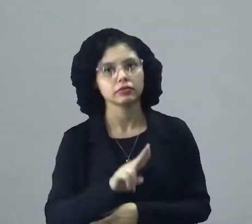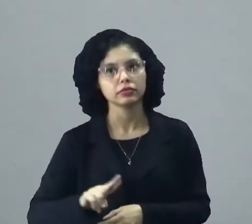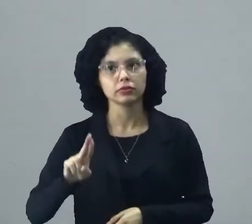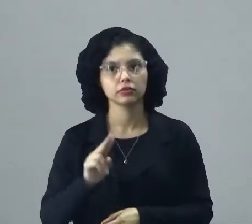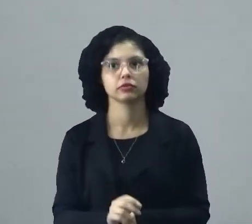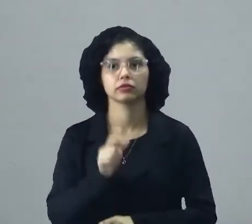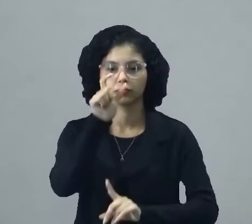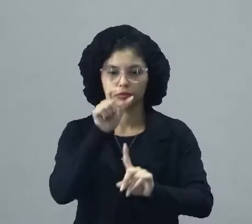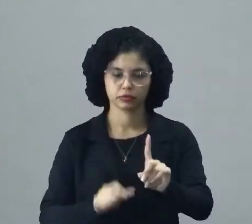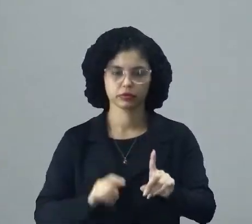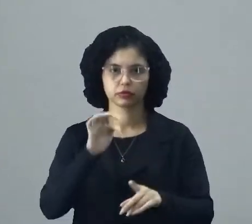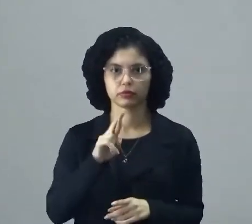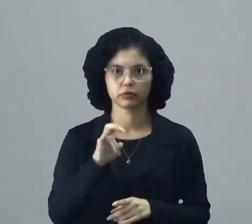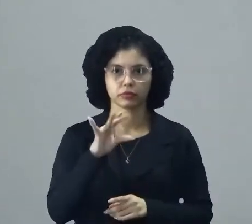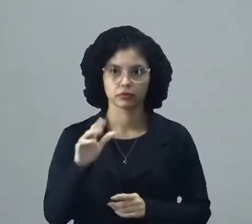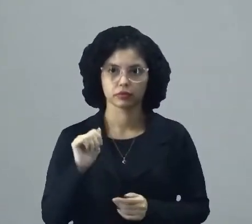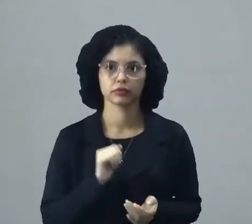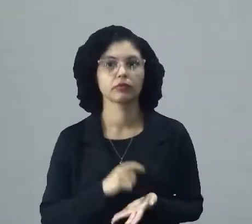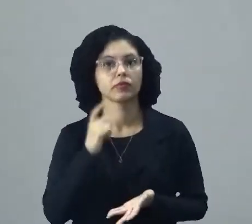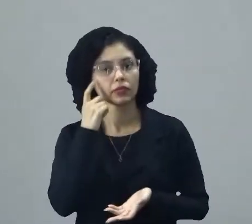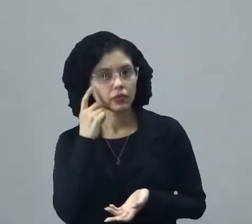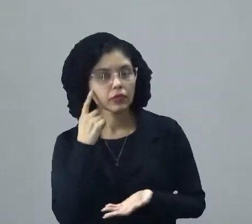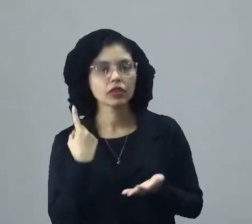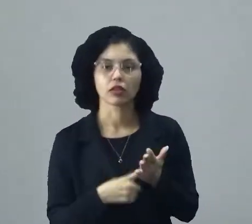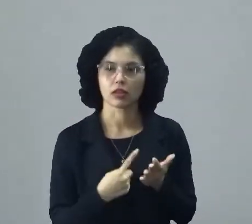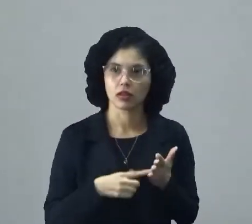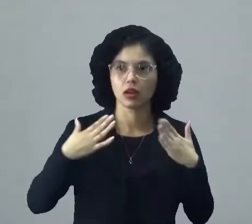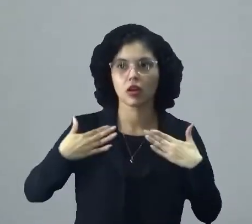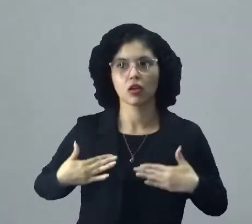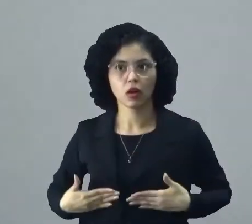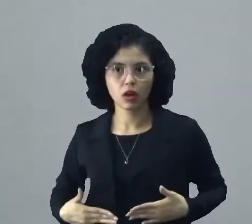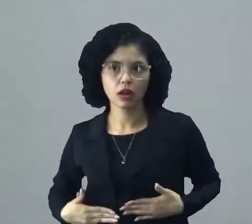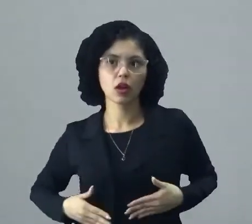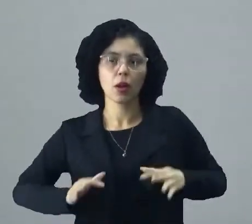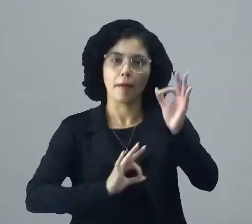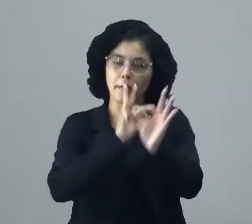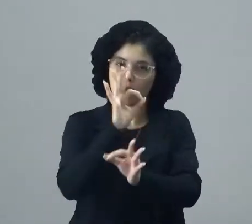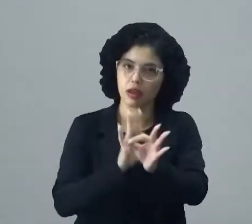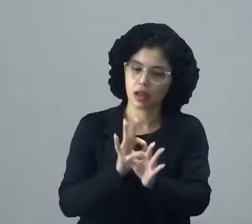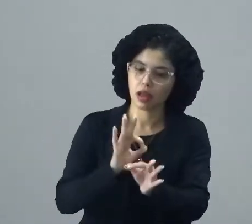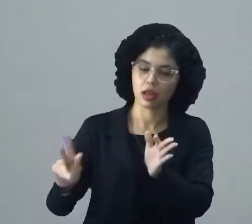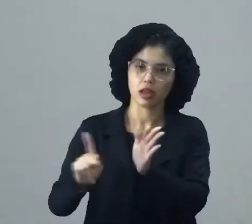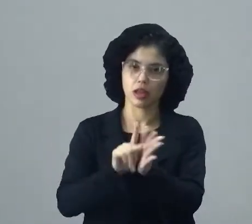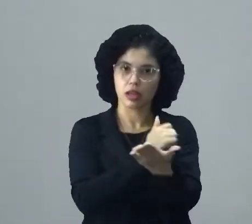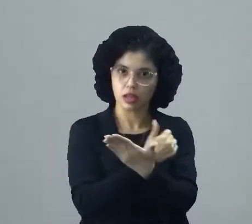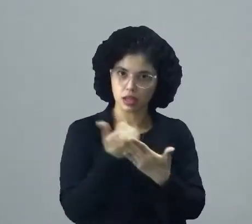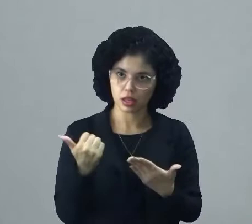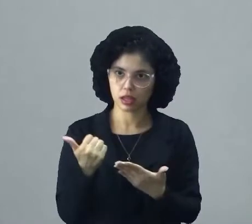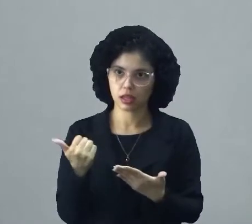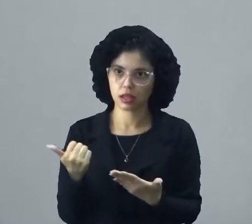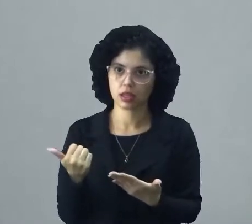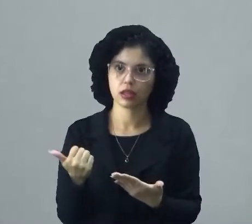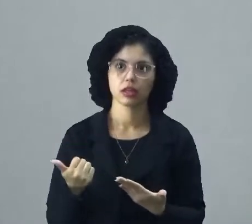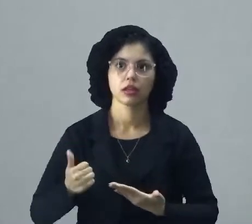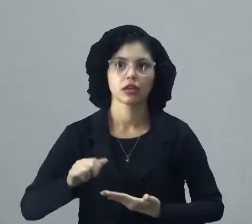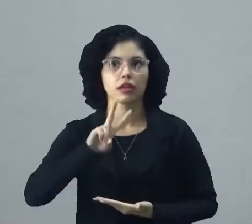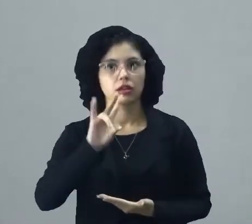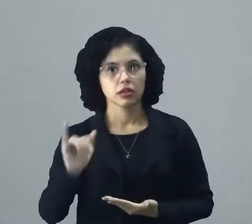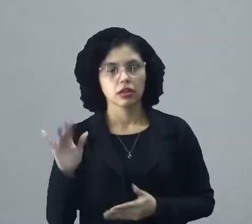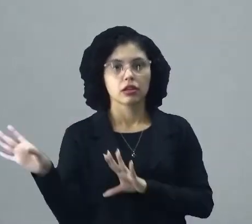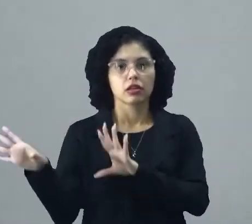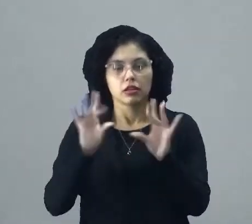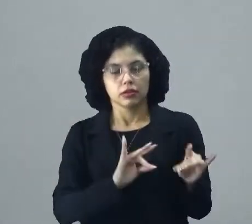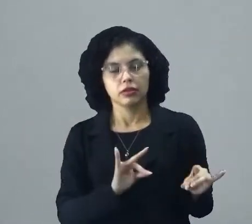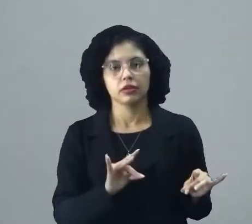como referência as ginásticas, pensa, o condicionamento físico vai ser o meu preparo para determinada ação que vai